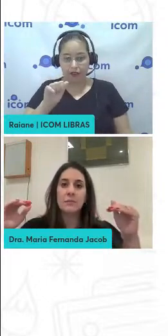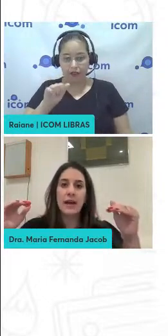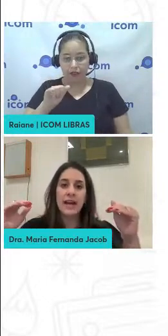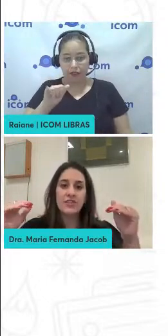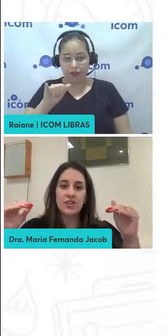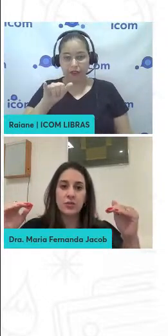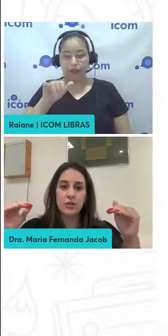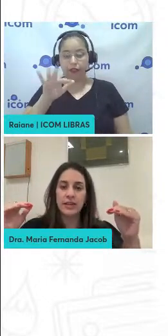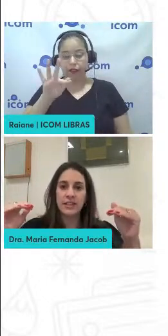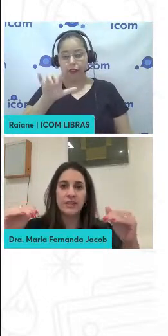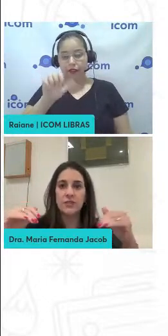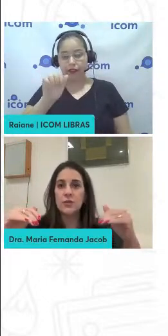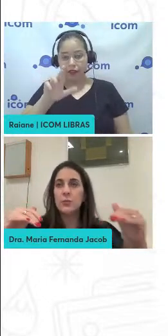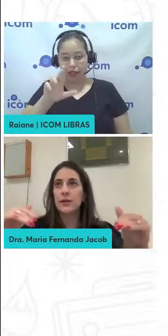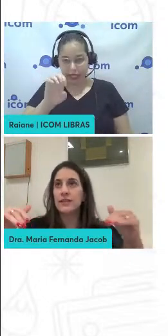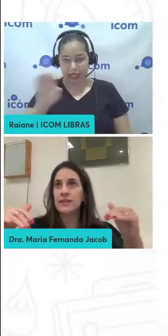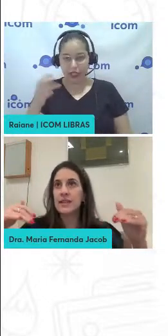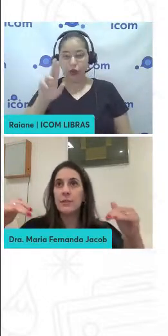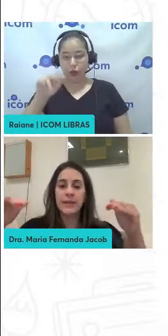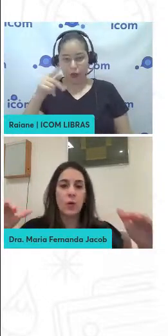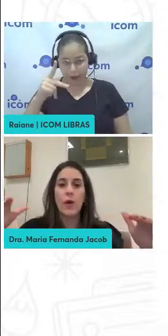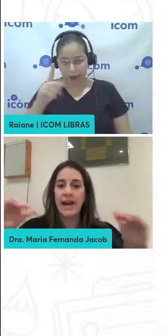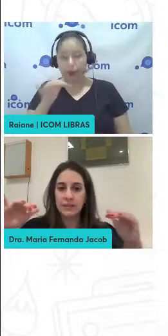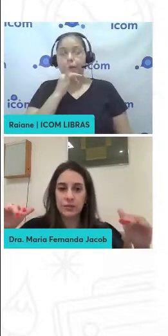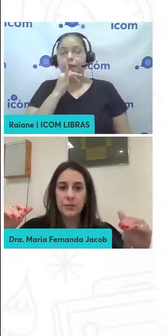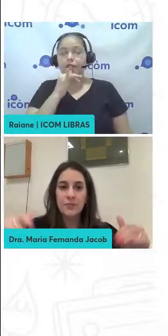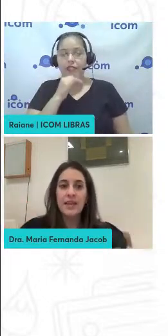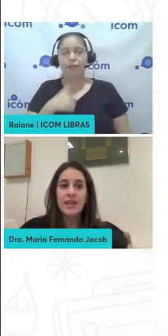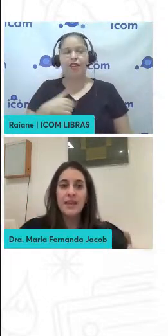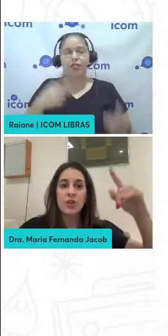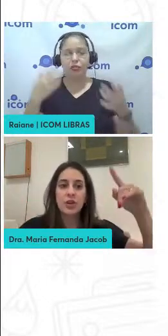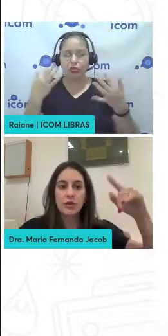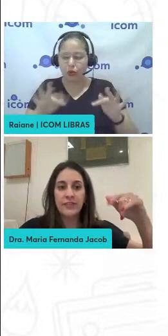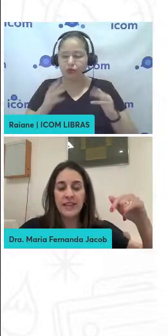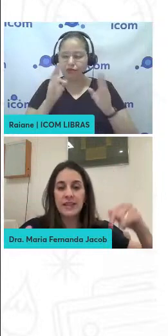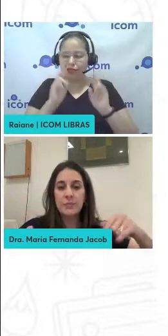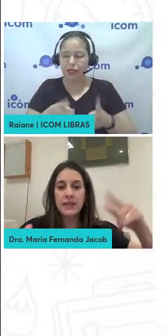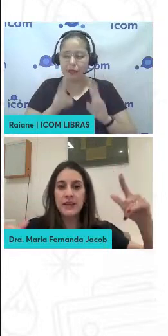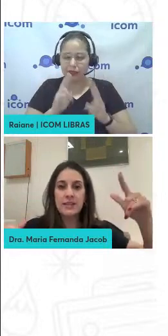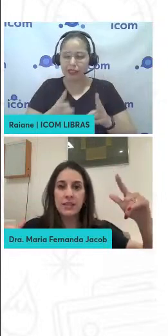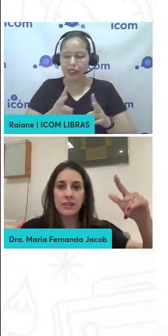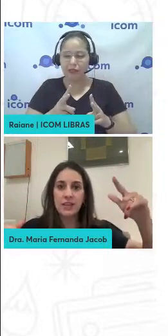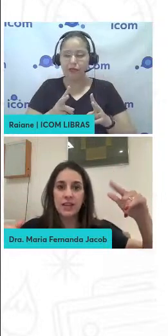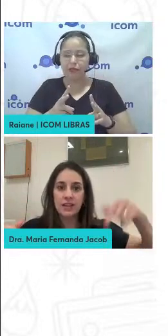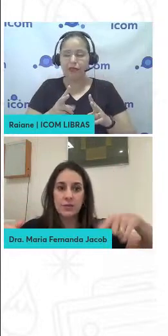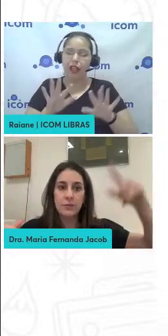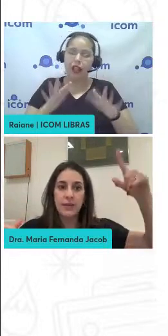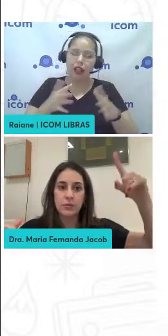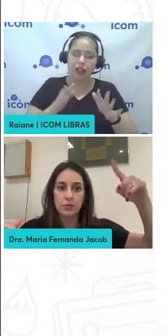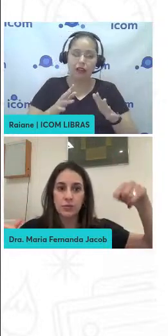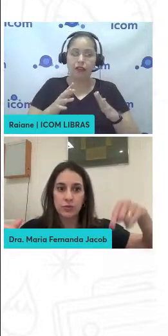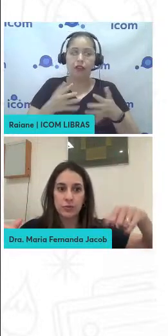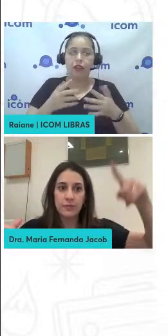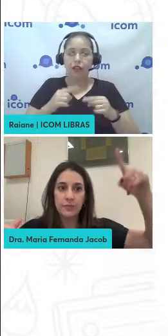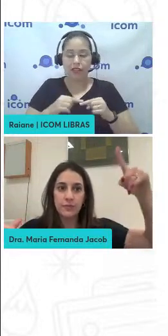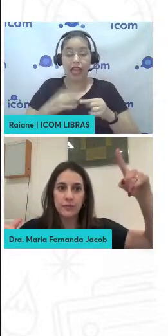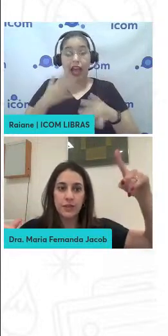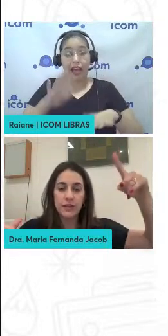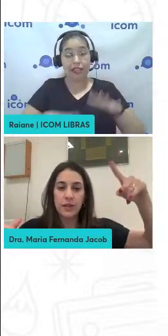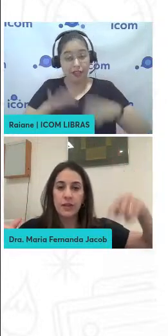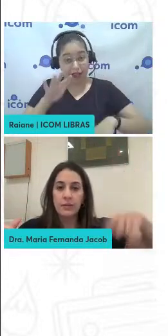um patamar de dor ali, então vamos supor, tá sempre 4. Só que o flare-up, o que significa isso?